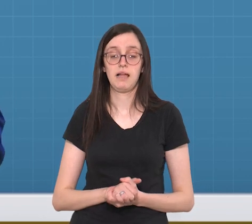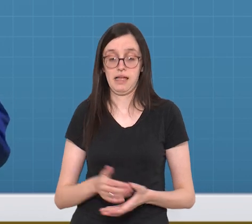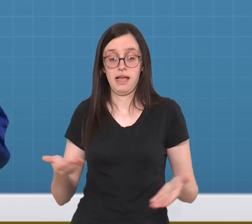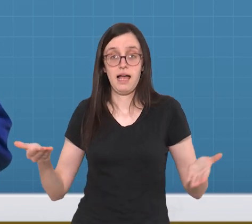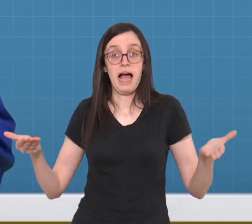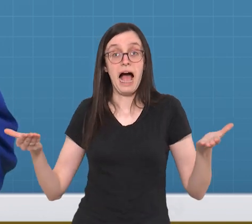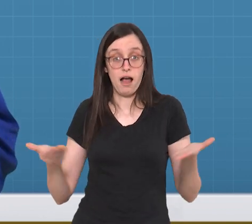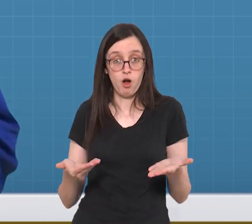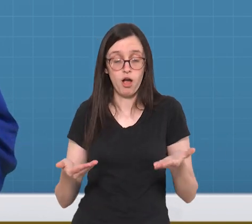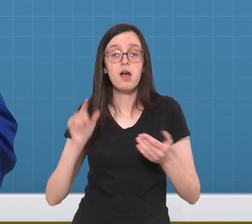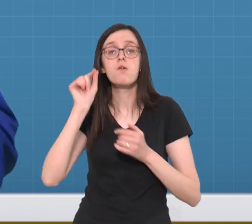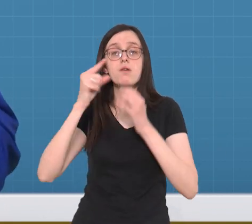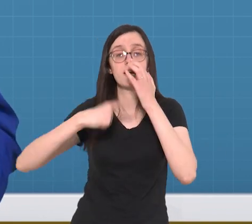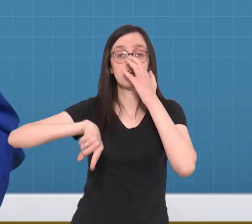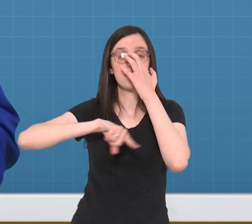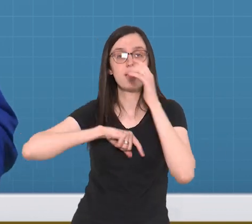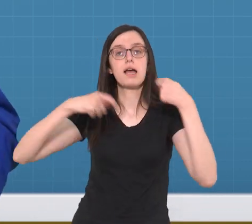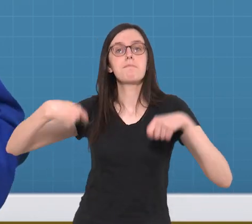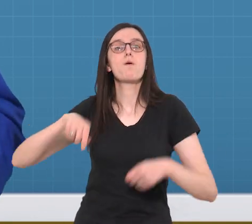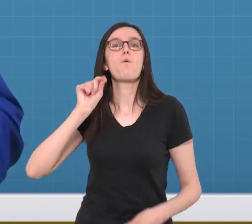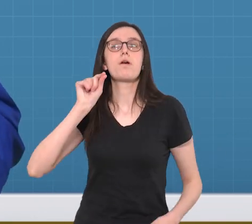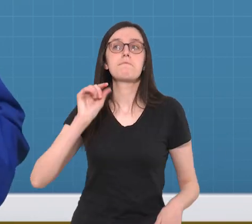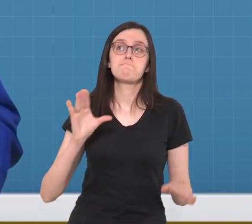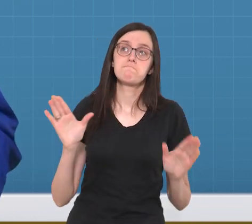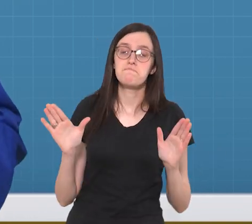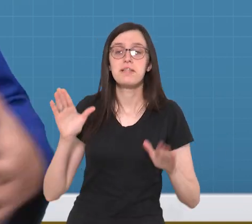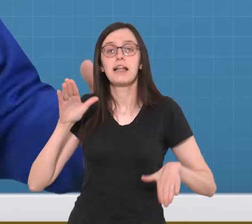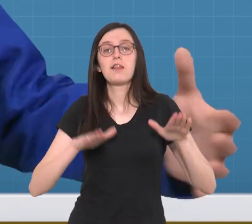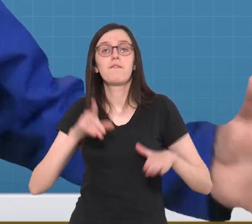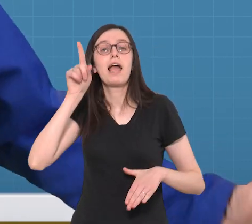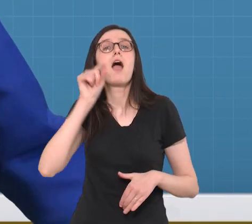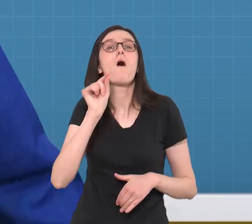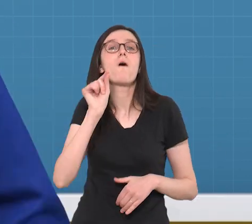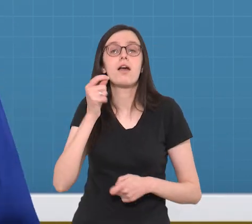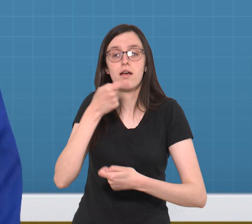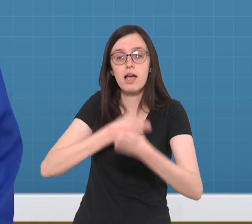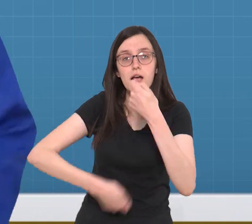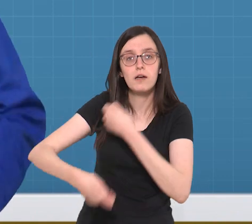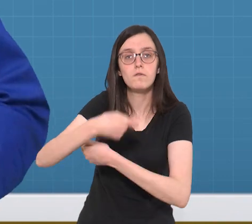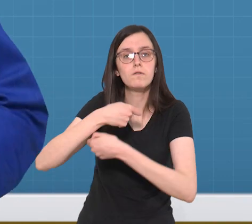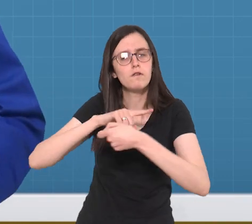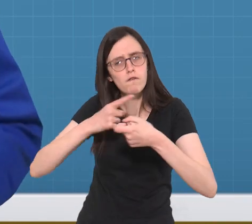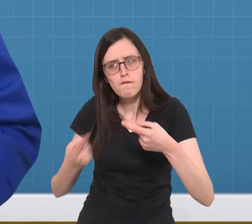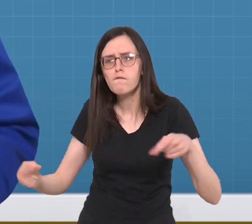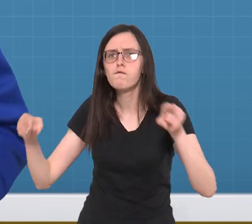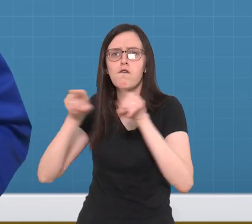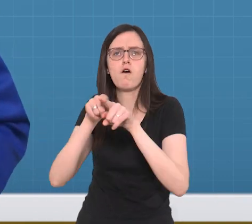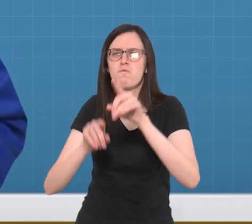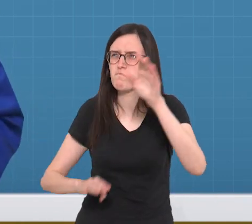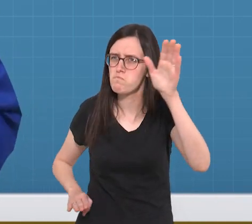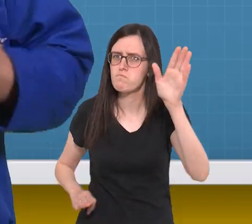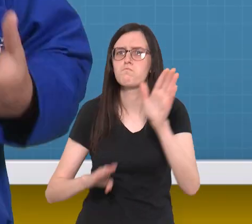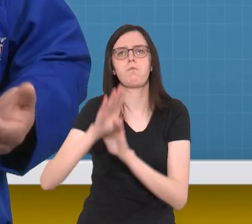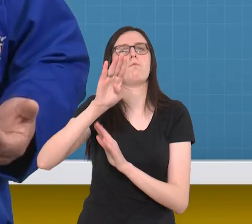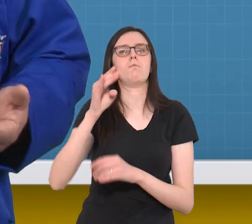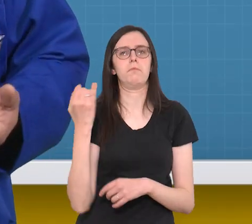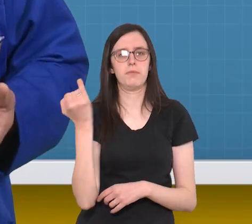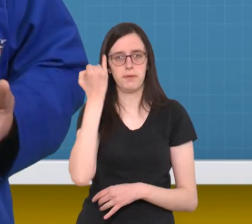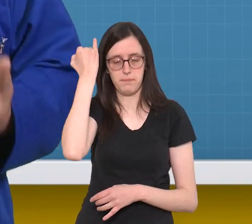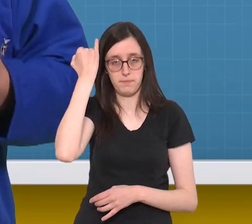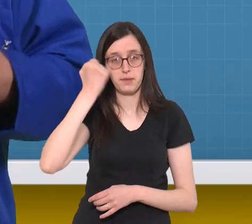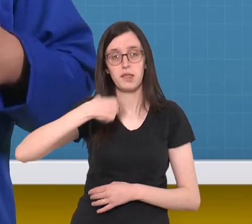E agora a gente tem que supostamente fazer essa economia reaquecer, né?